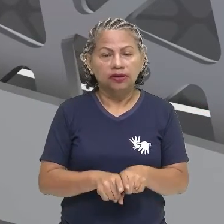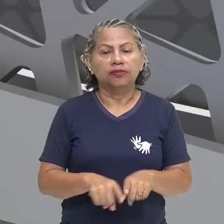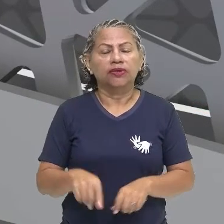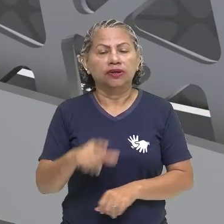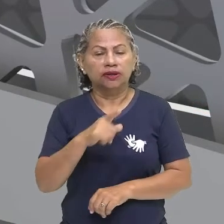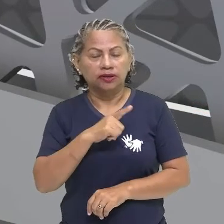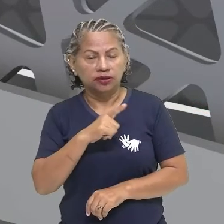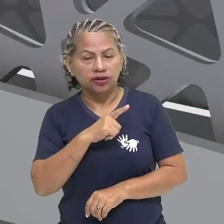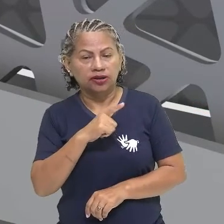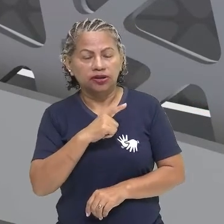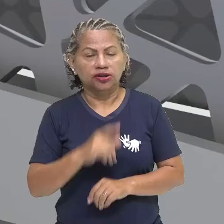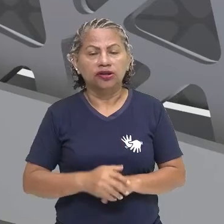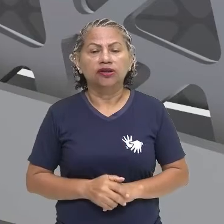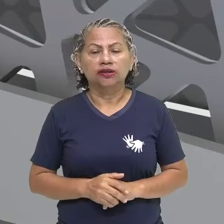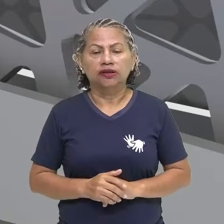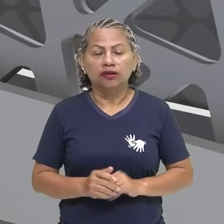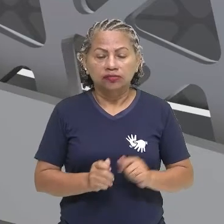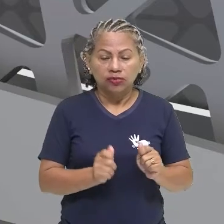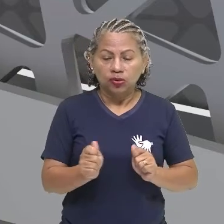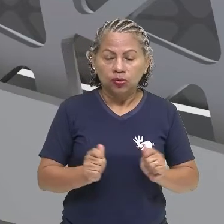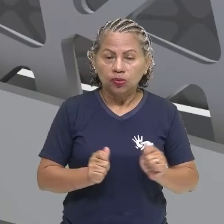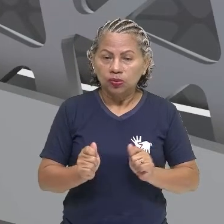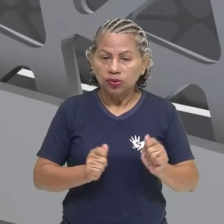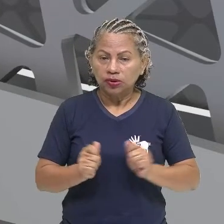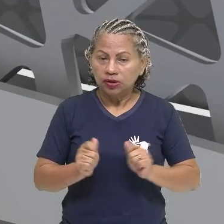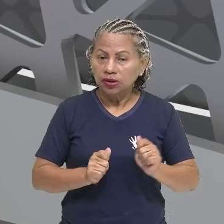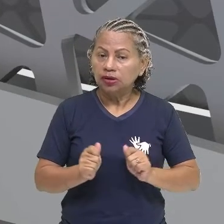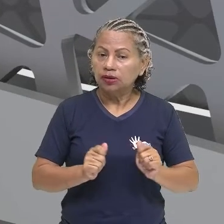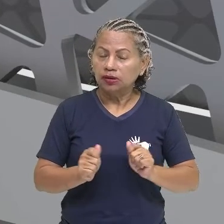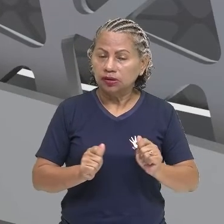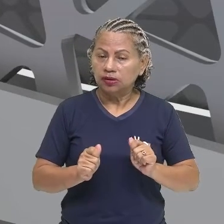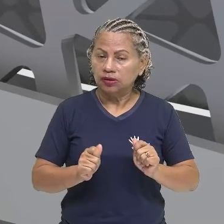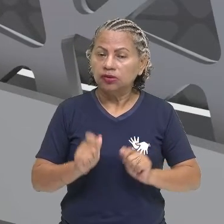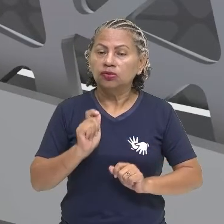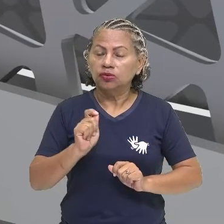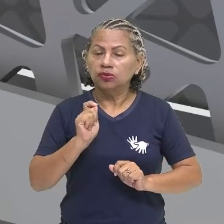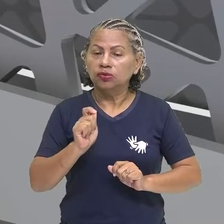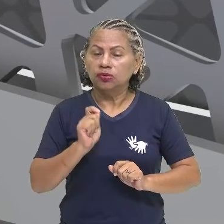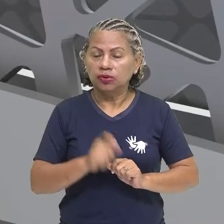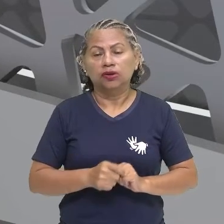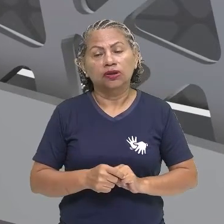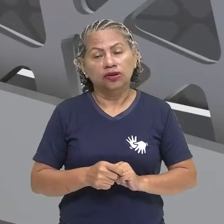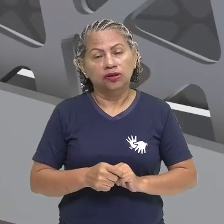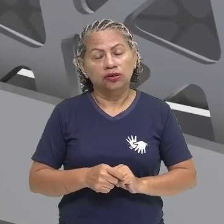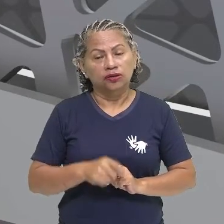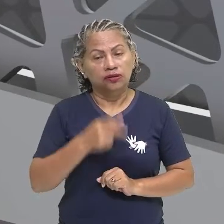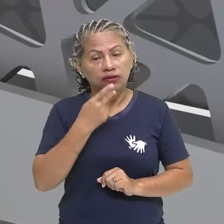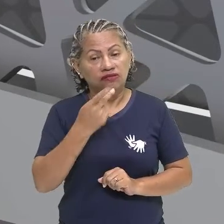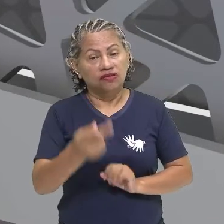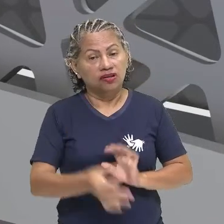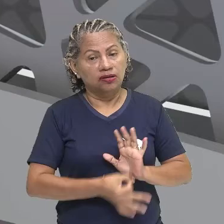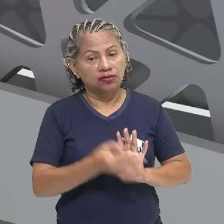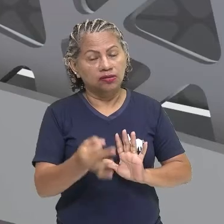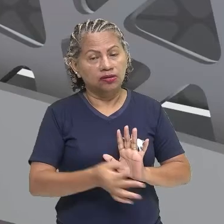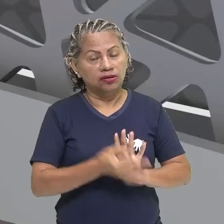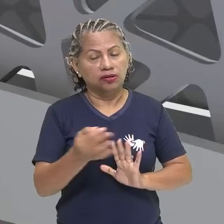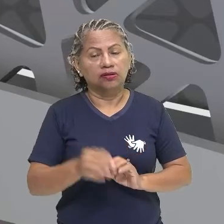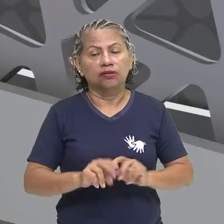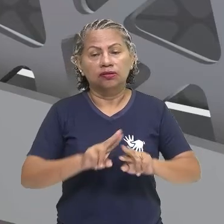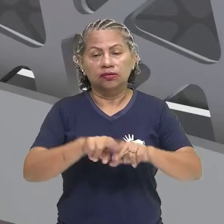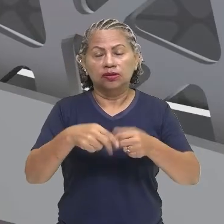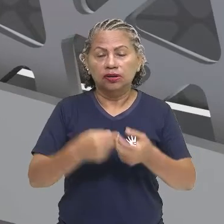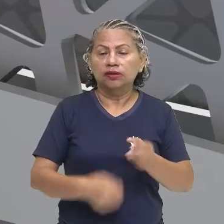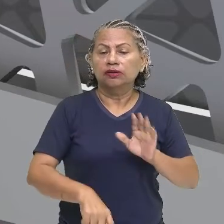essas restrições são baseadas em alguns princípios também. Por isso que a lei, ela é bem complexa e a gente precisa